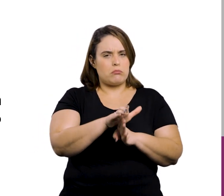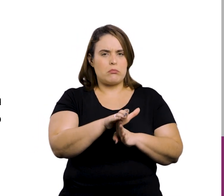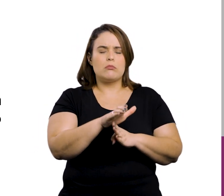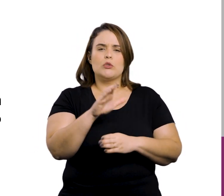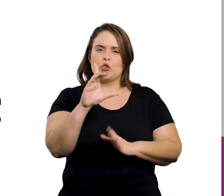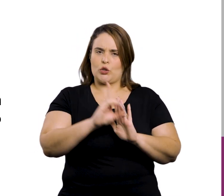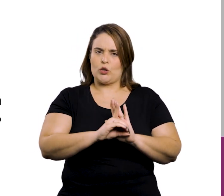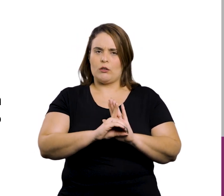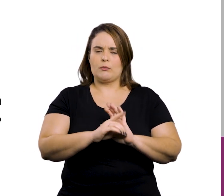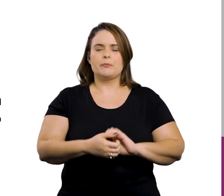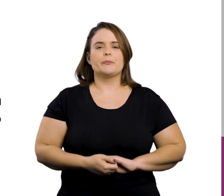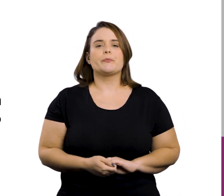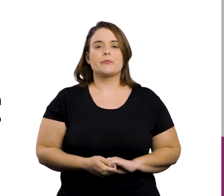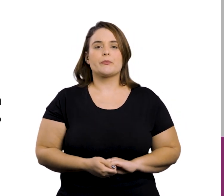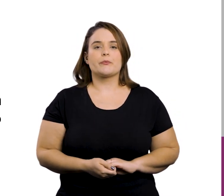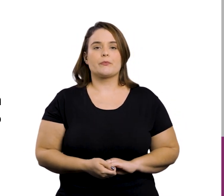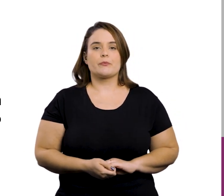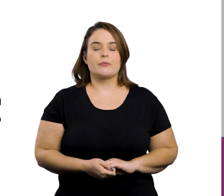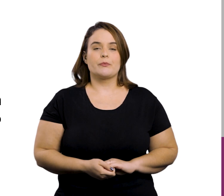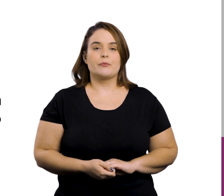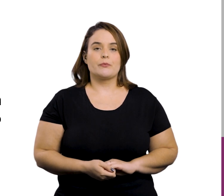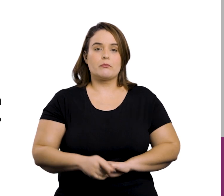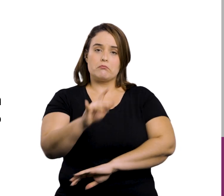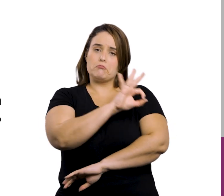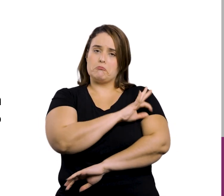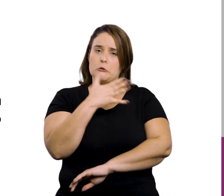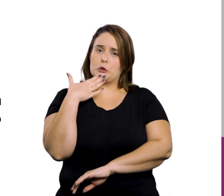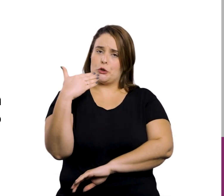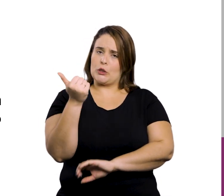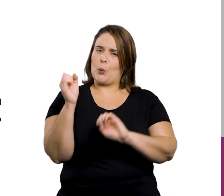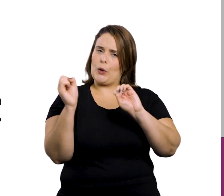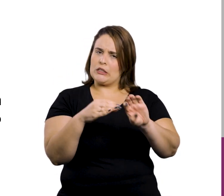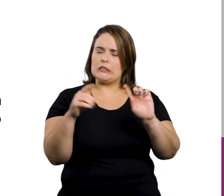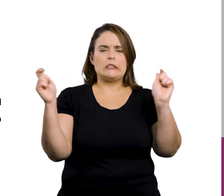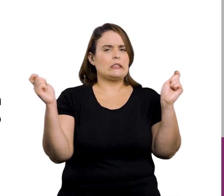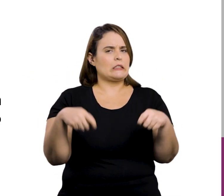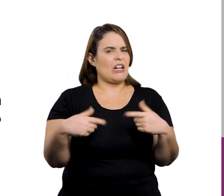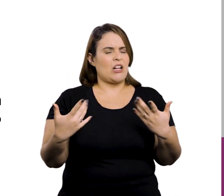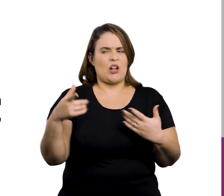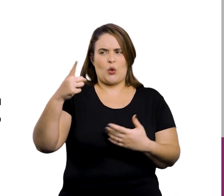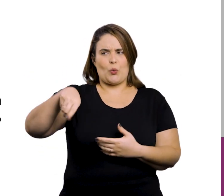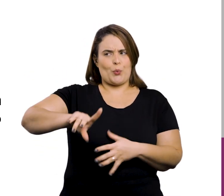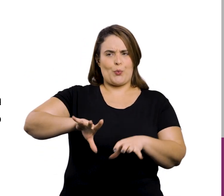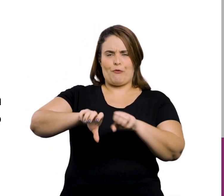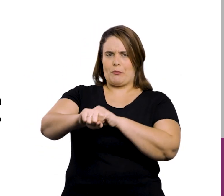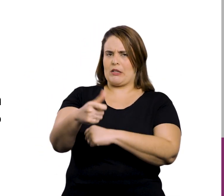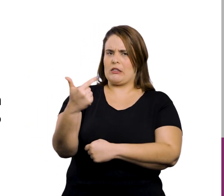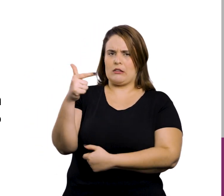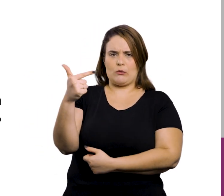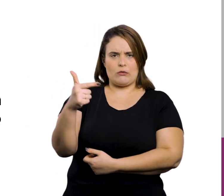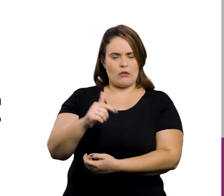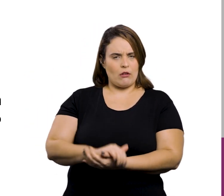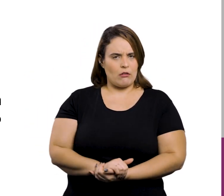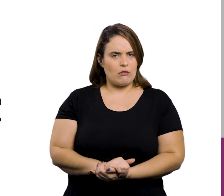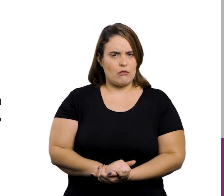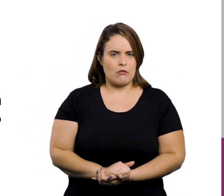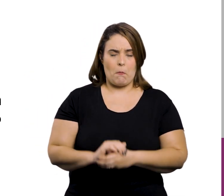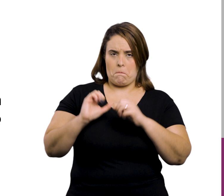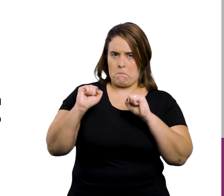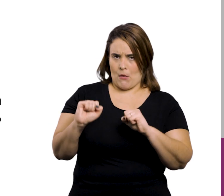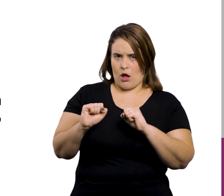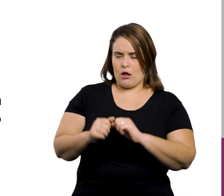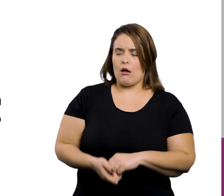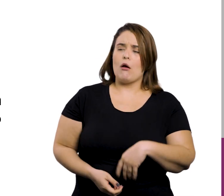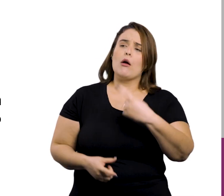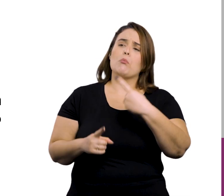diretores? A polícia pode melhorar a qualidade da educação, mesmo não tendo formação na área? E se pode,